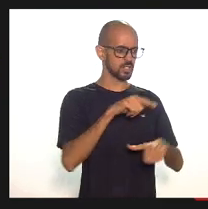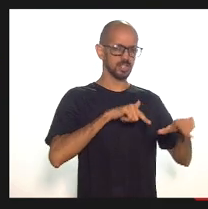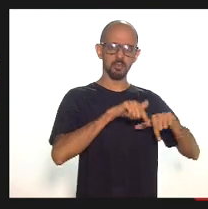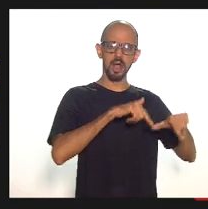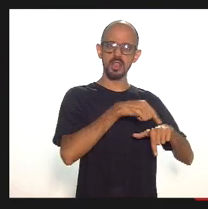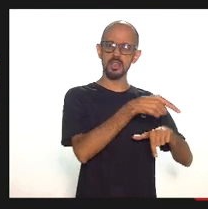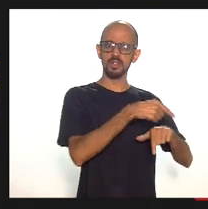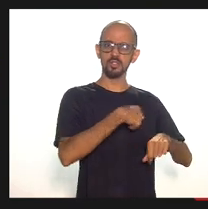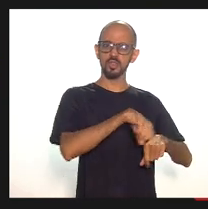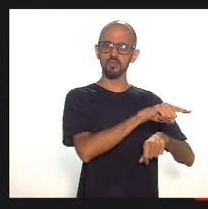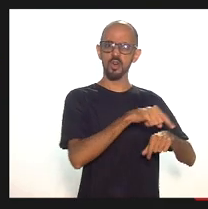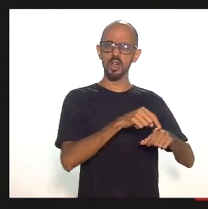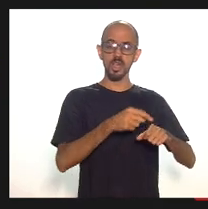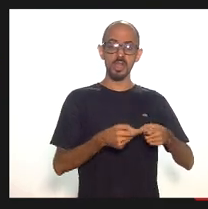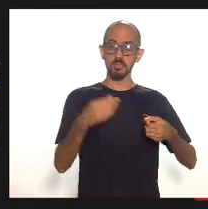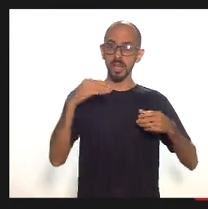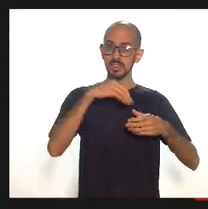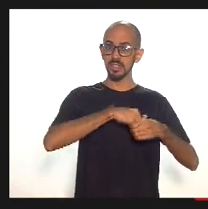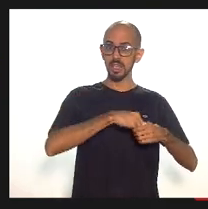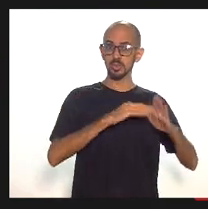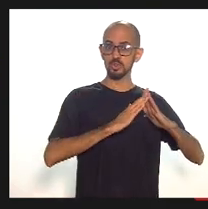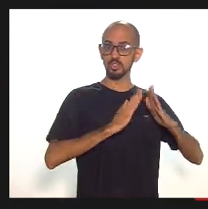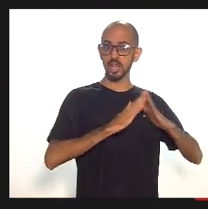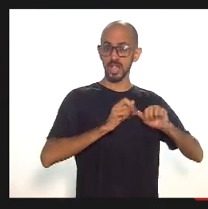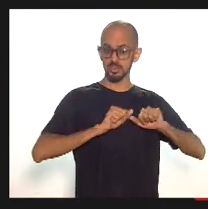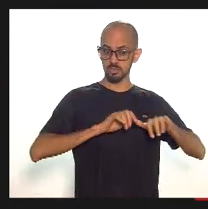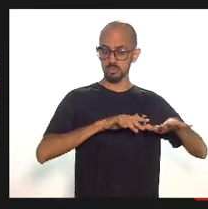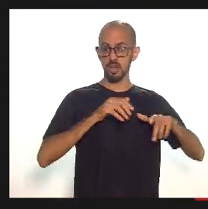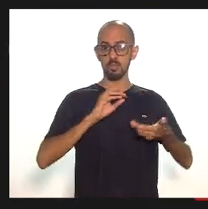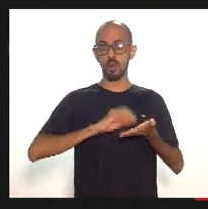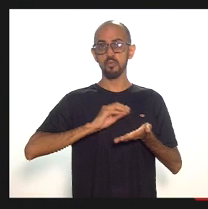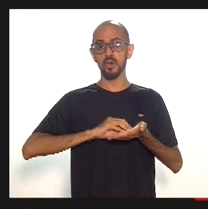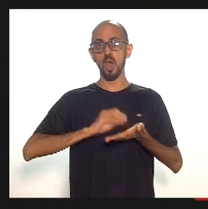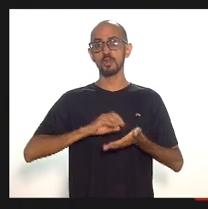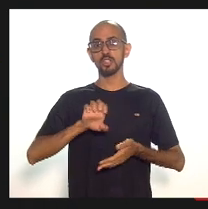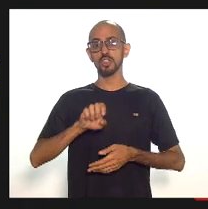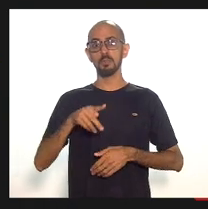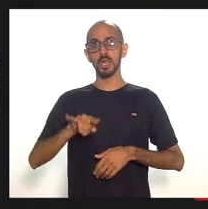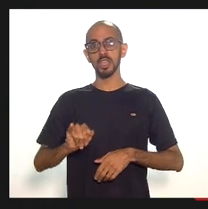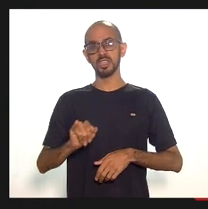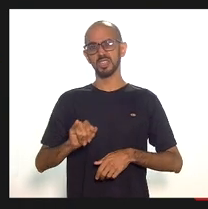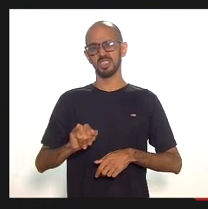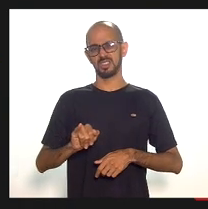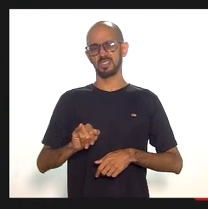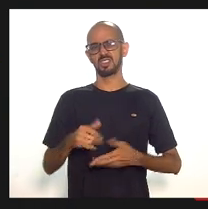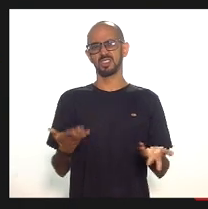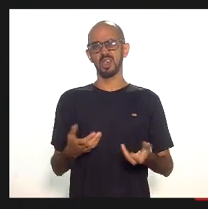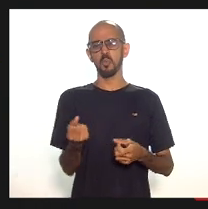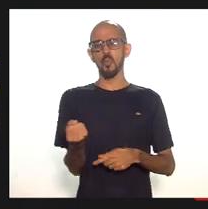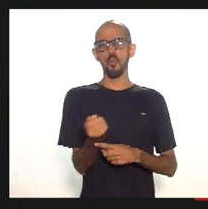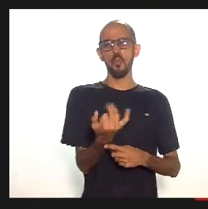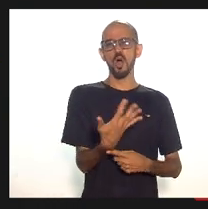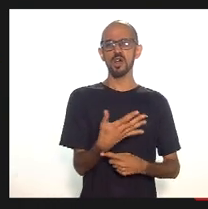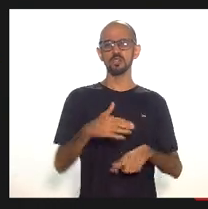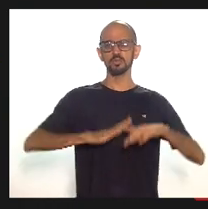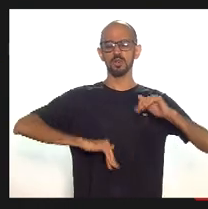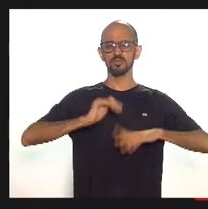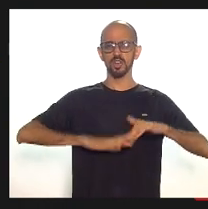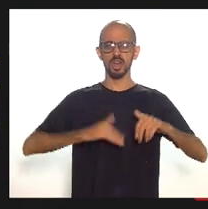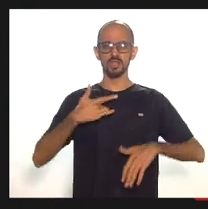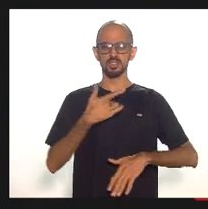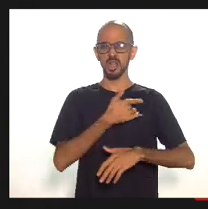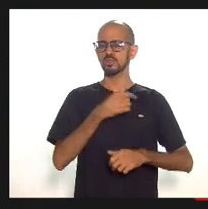inclusive levaram contaminação para dentro das suas casas, porque não tinha EPI? Quantos profissionais de saúde que ainda não foram, inclusive que estão na linha de frente, não